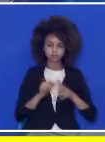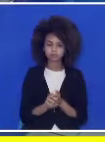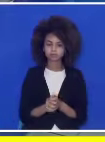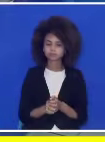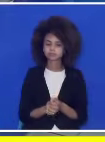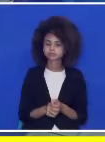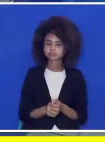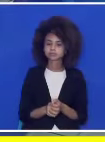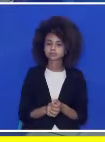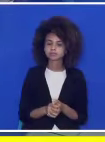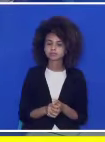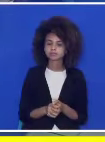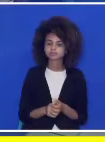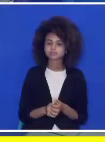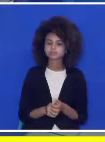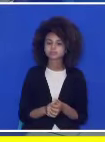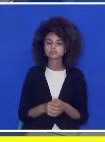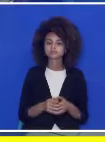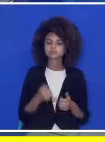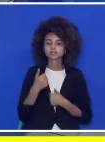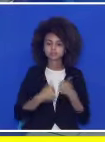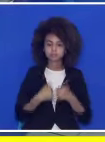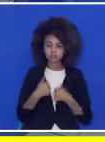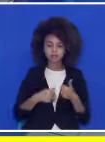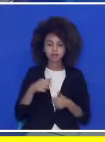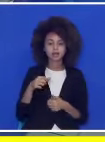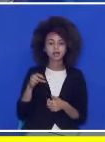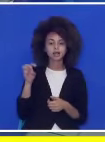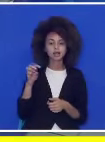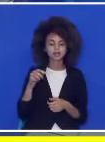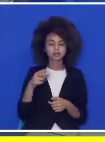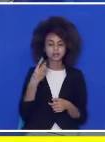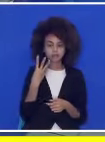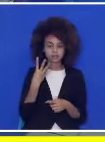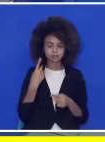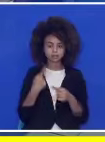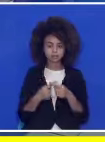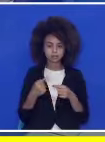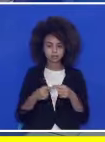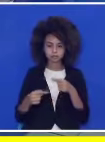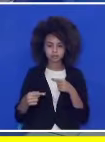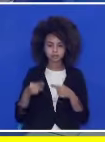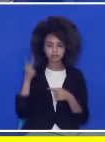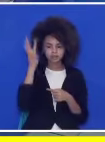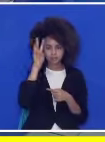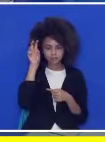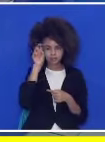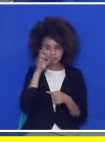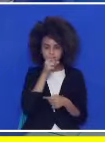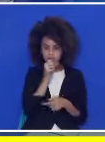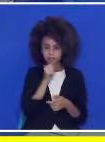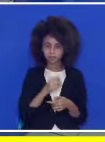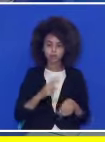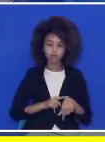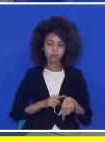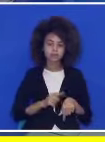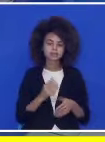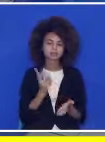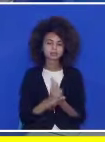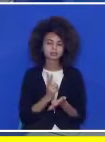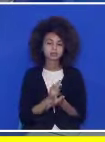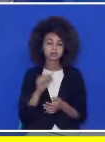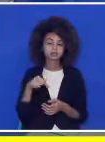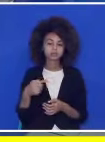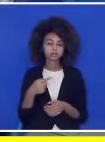Time Mania, com 3 sorteios semanais, às terças, quintas e sábados, os sorteios ocorrem sempre a partir das 8 da noite.